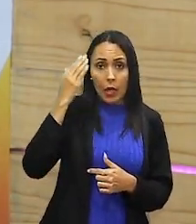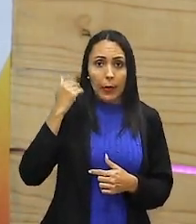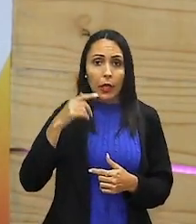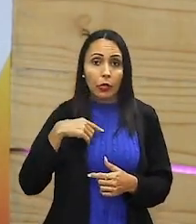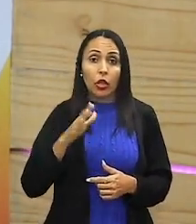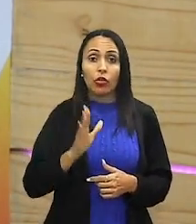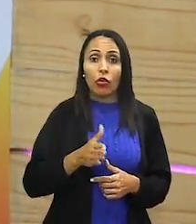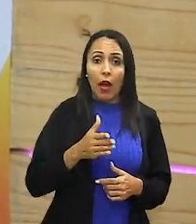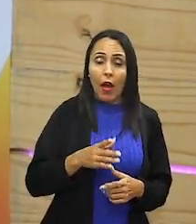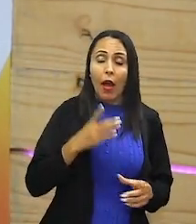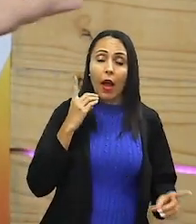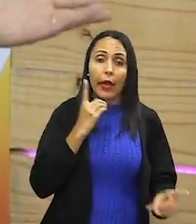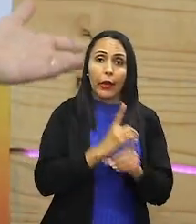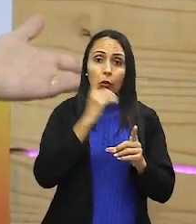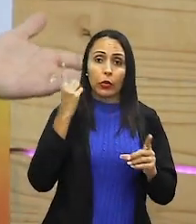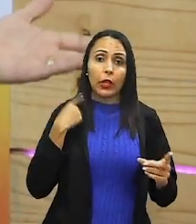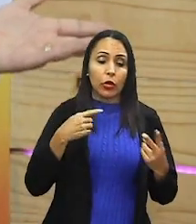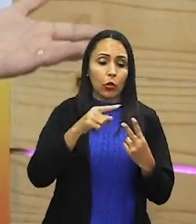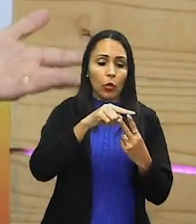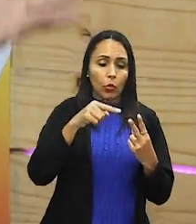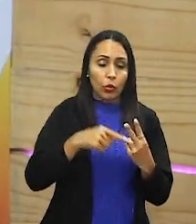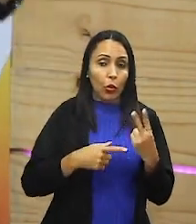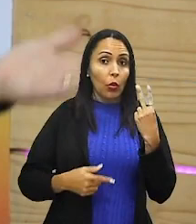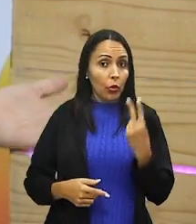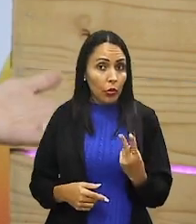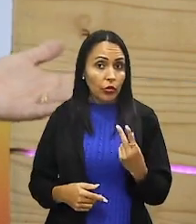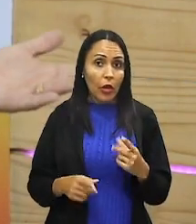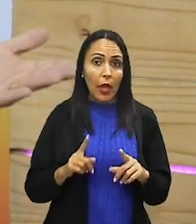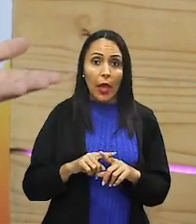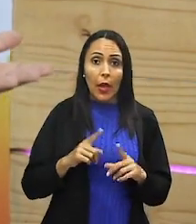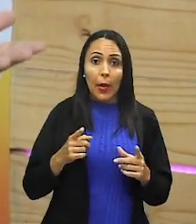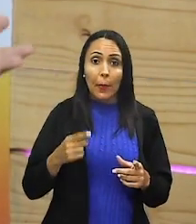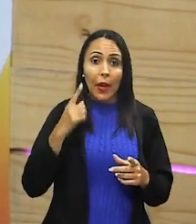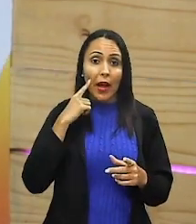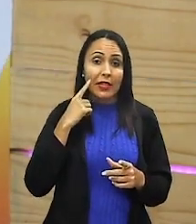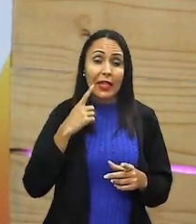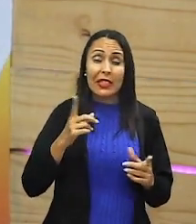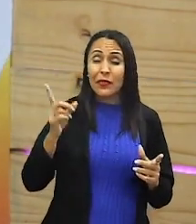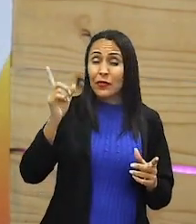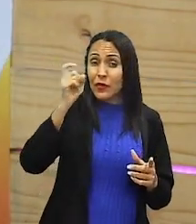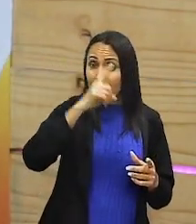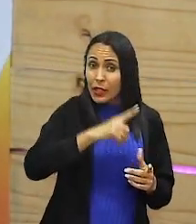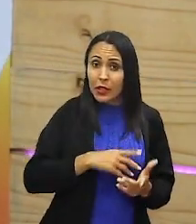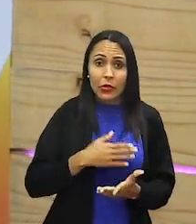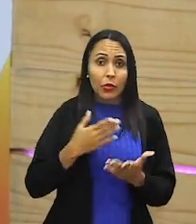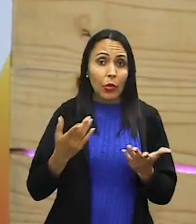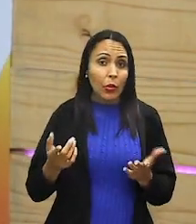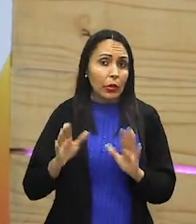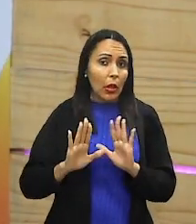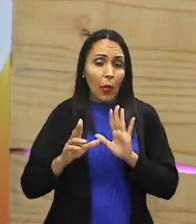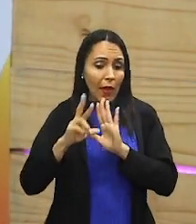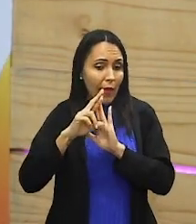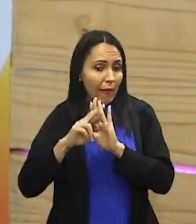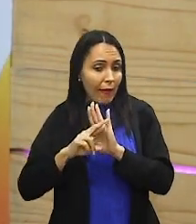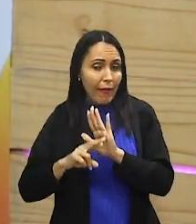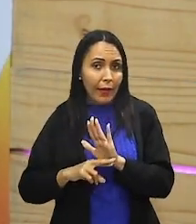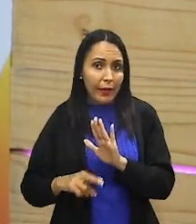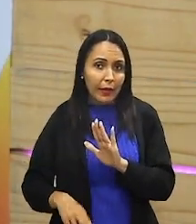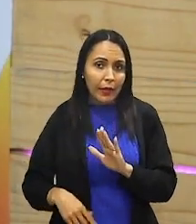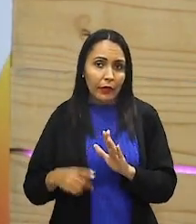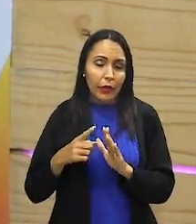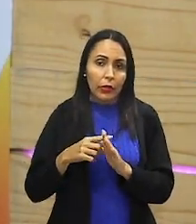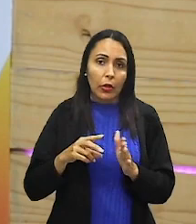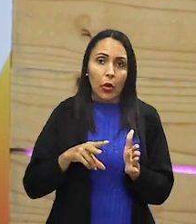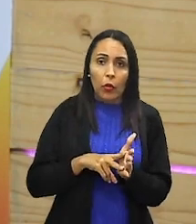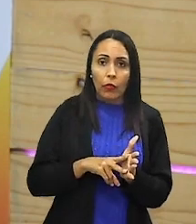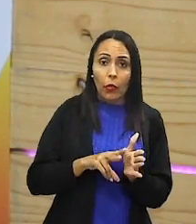já apareceu vírus com os dois materiais genéticos, mas são exceção, tá? Não é a regra. Era um vírus grande lá que tinha o